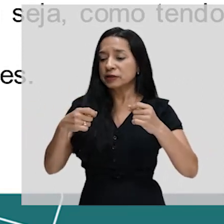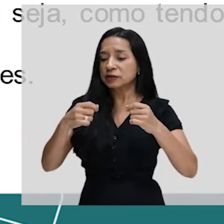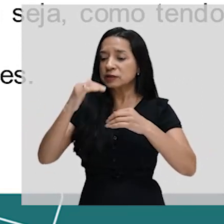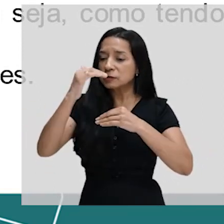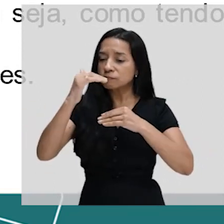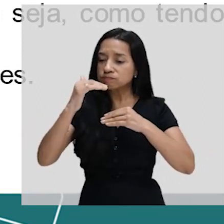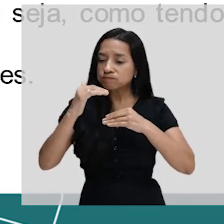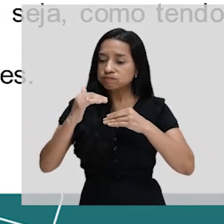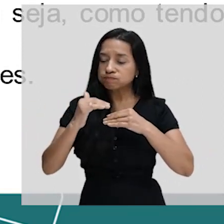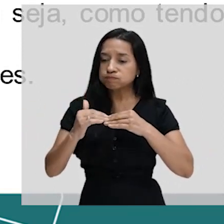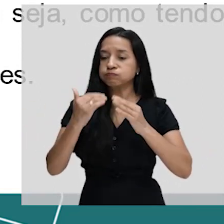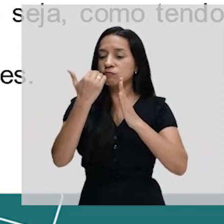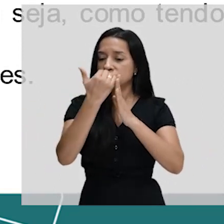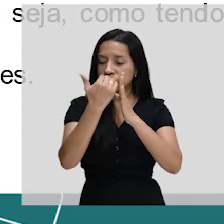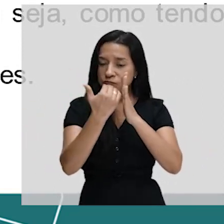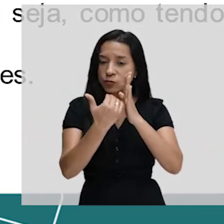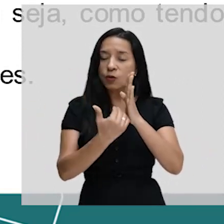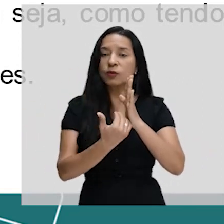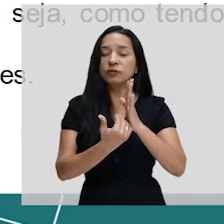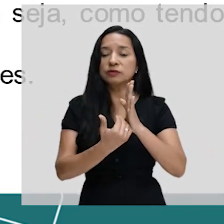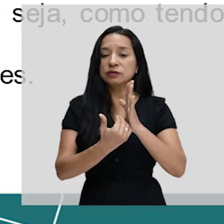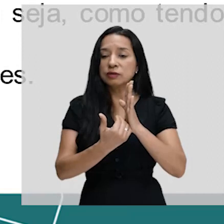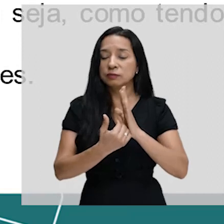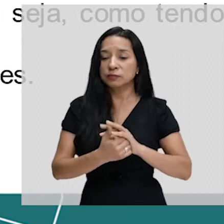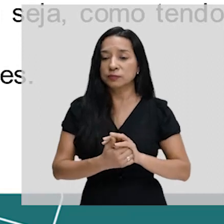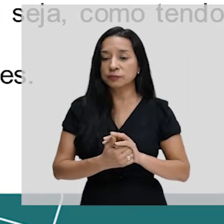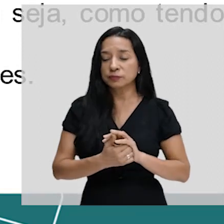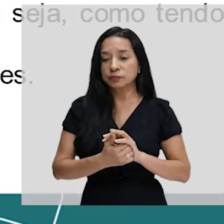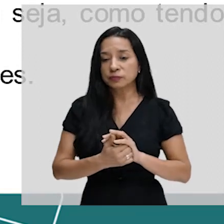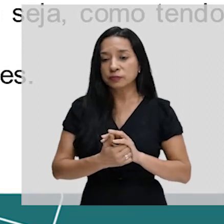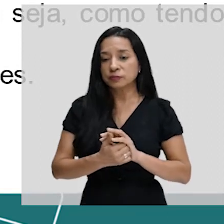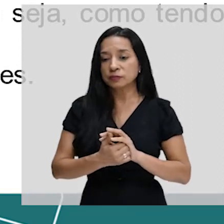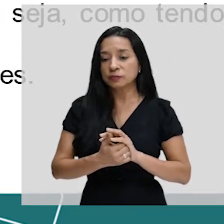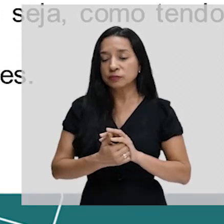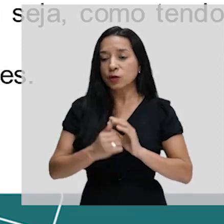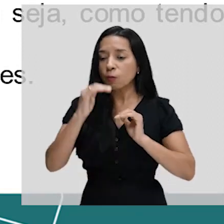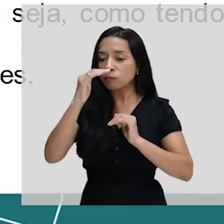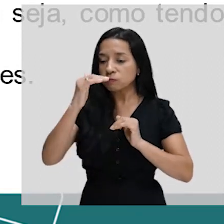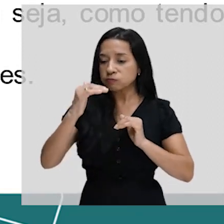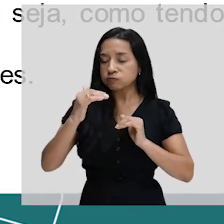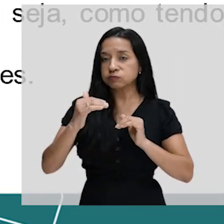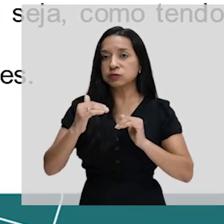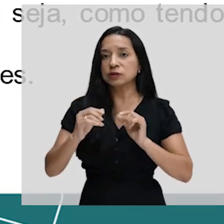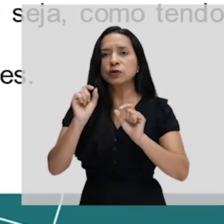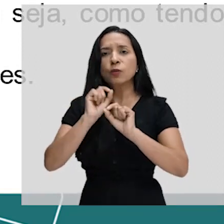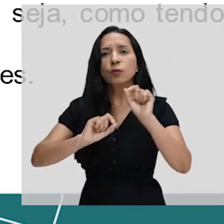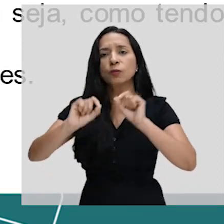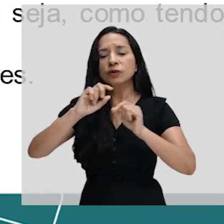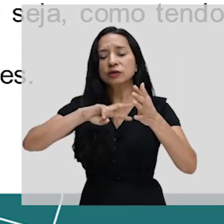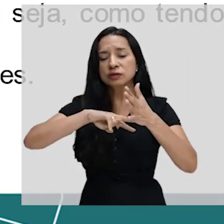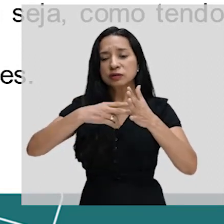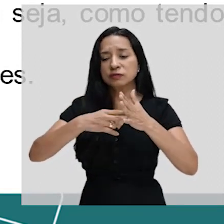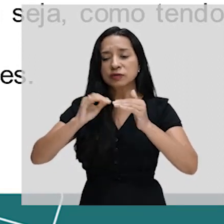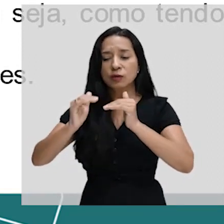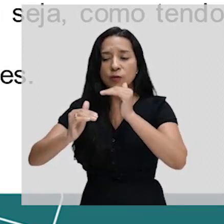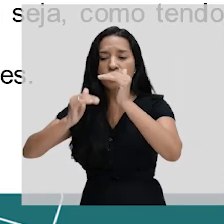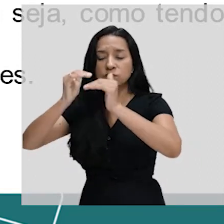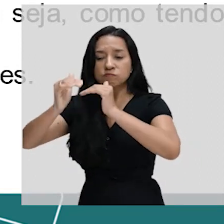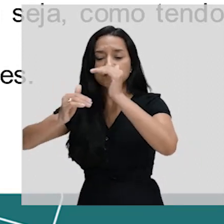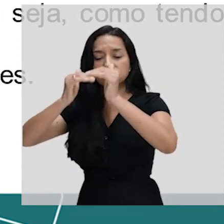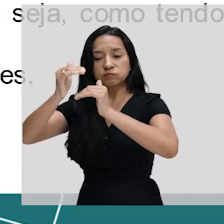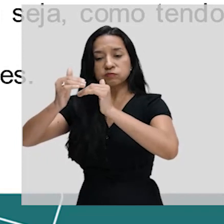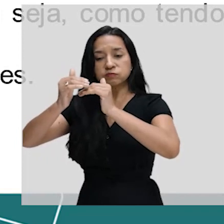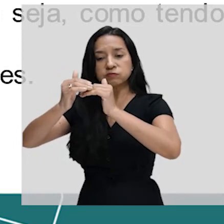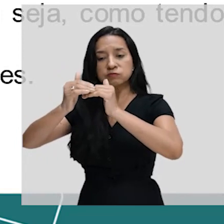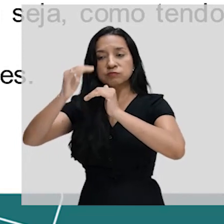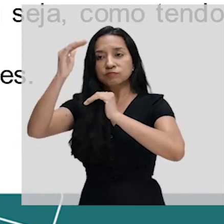uma linha coerente. Eu preciso seguir uma progressão. O que é progredir? É crescer